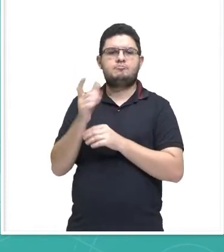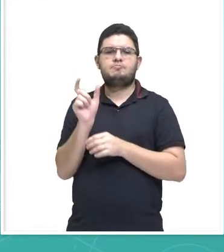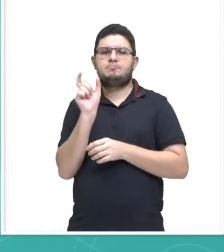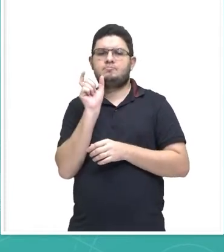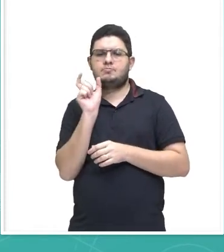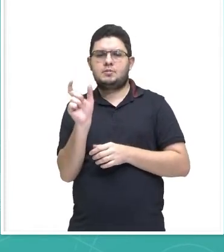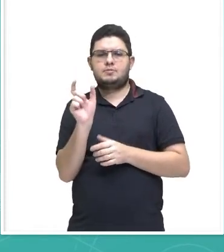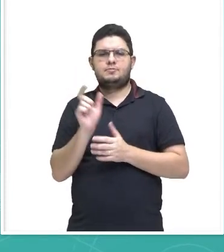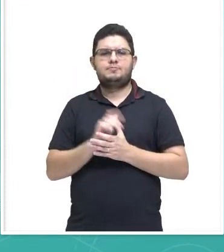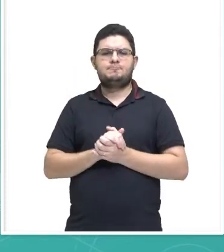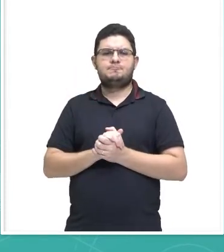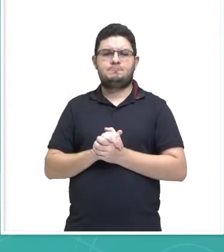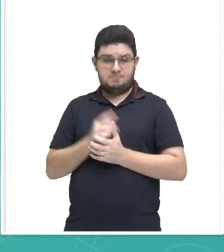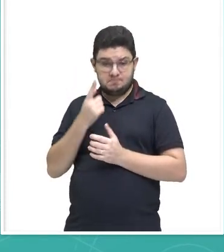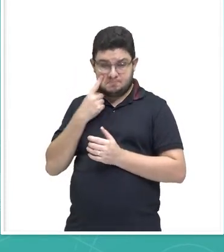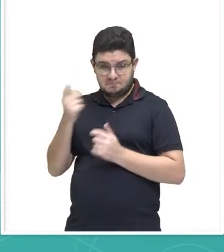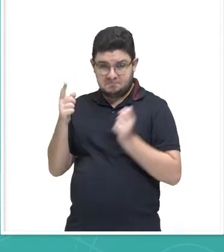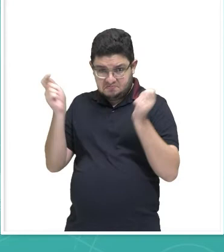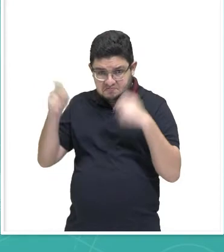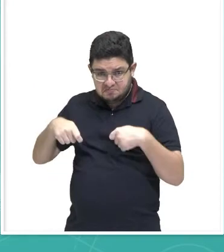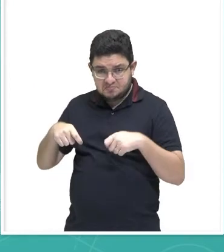Bora ver se vai ser aceito.